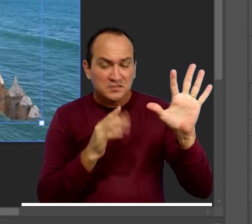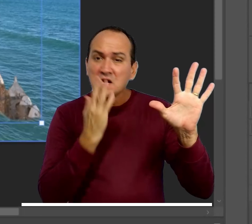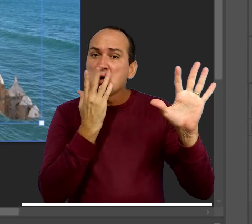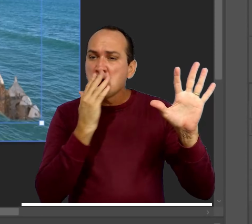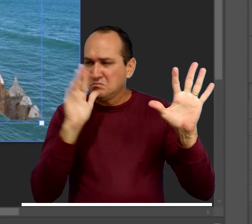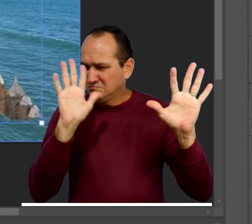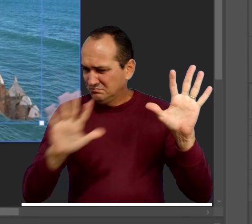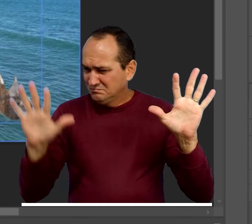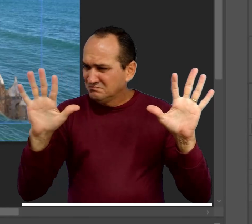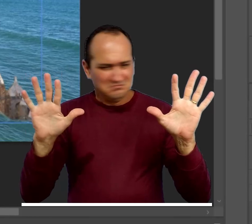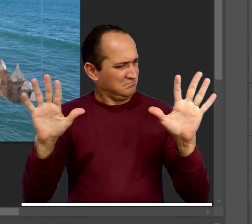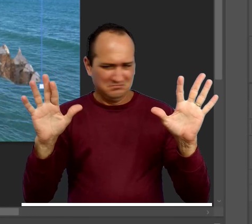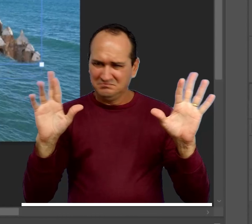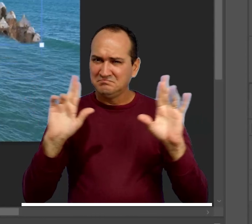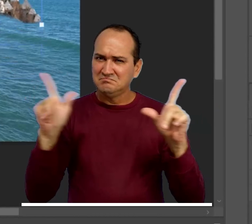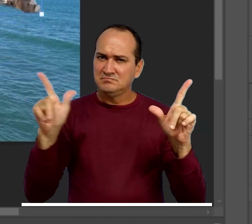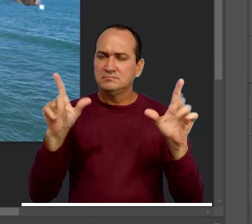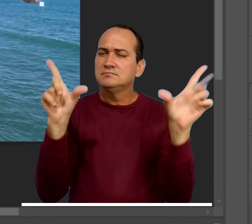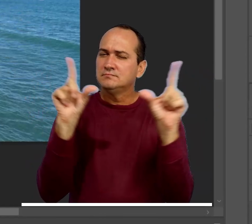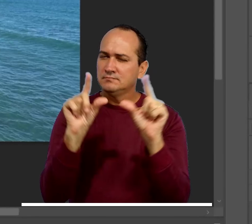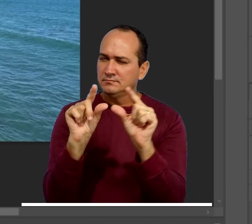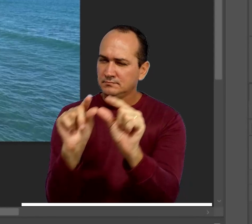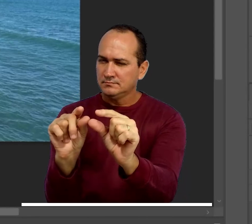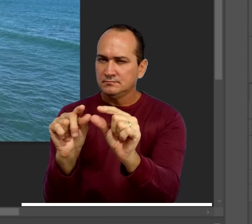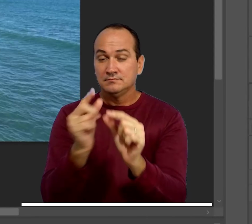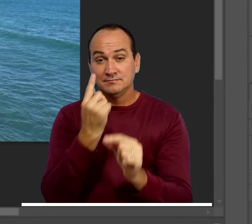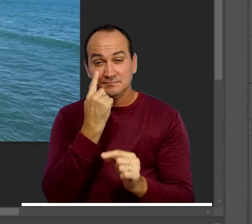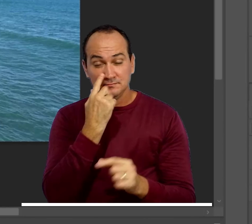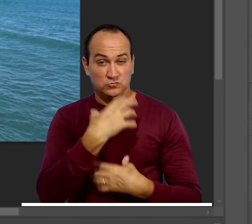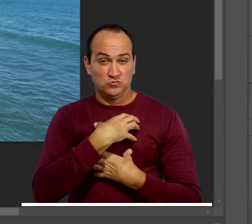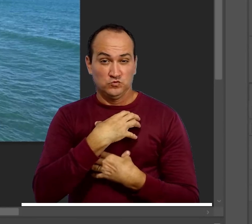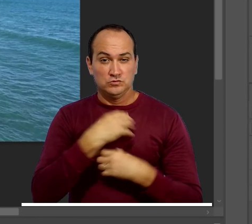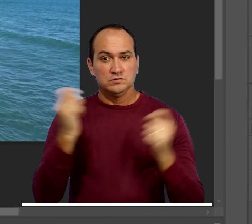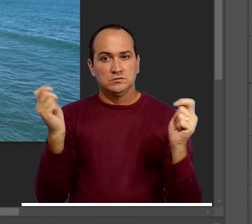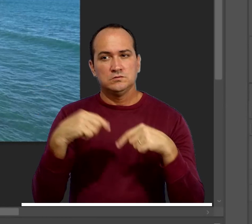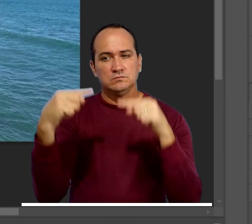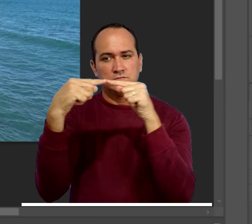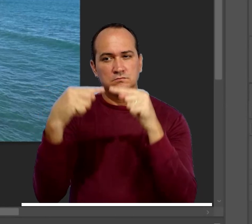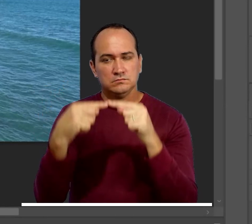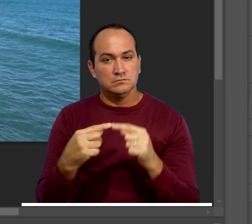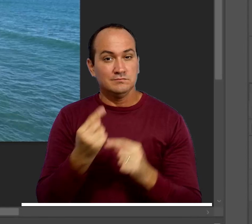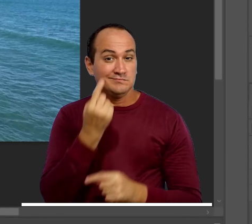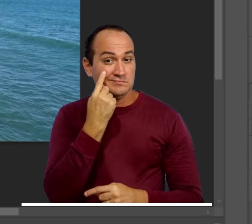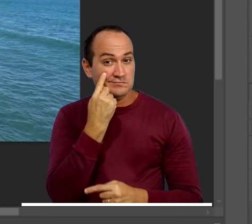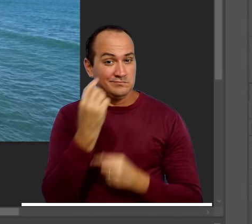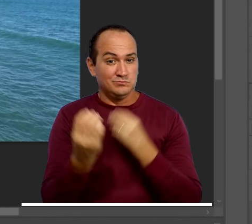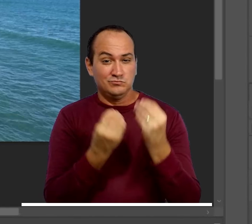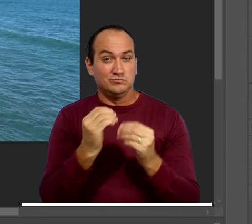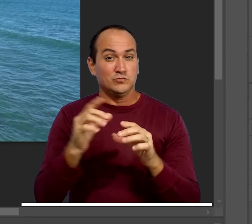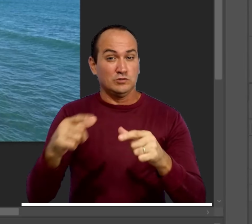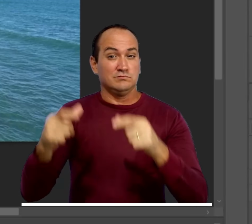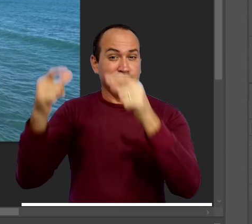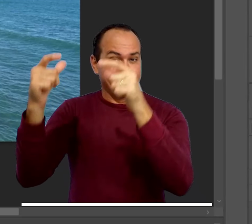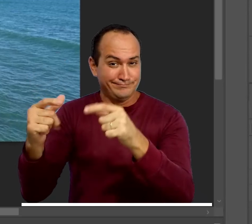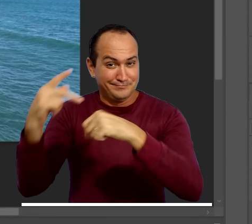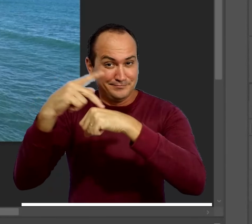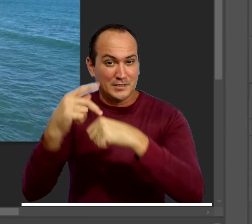mas não tem importância, eu vou só diminuir aqui um pouco, de tal forma que ele ficasse coerente com ele estar, por exemplo, em cima